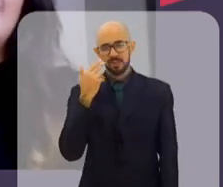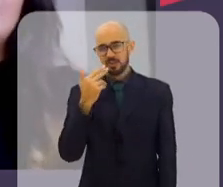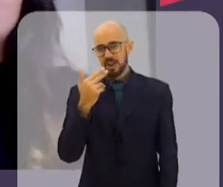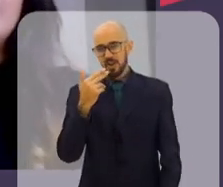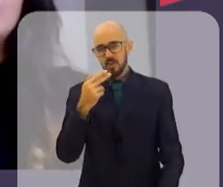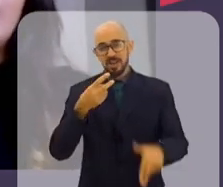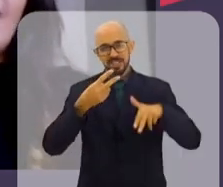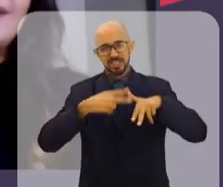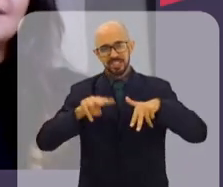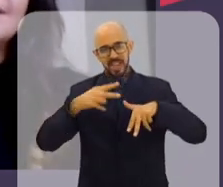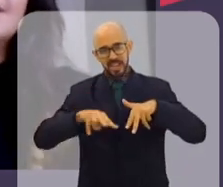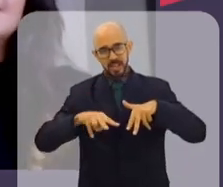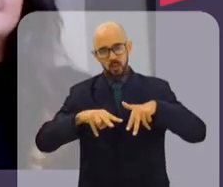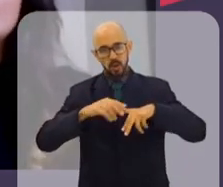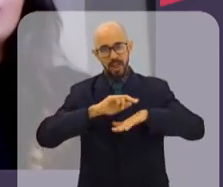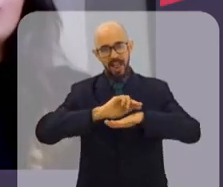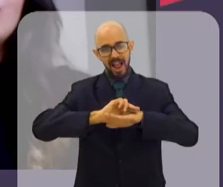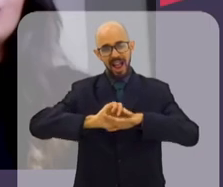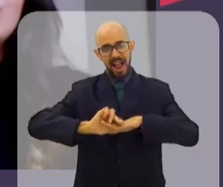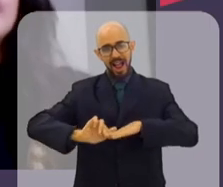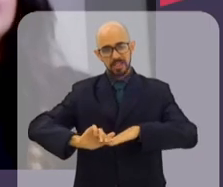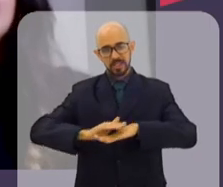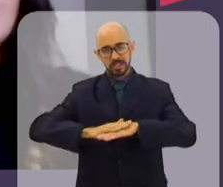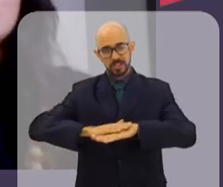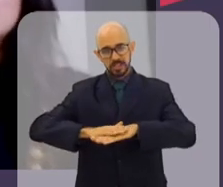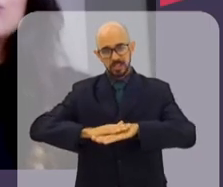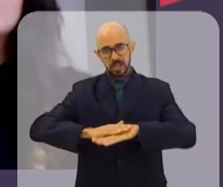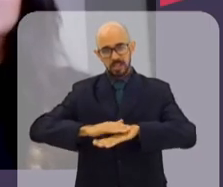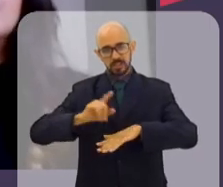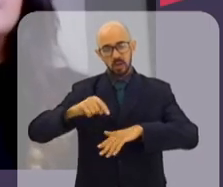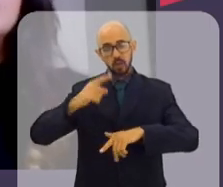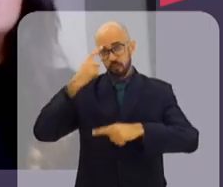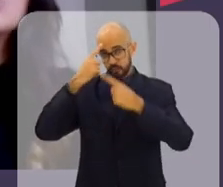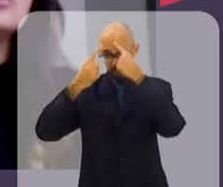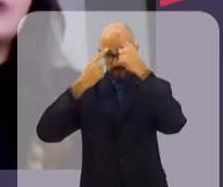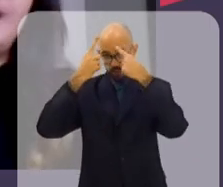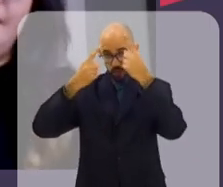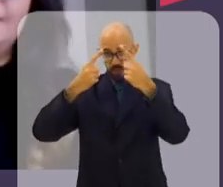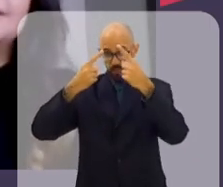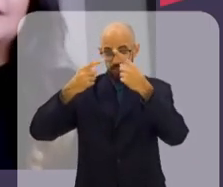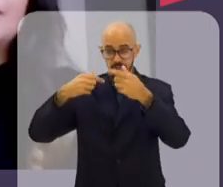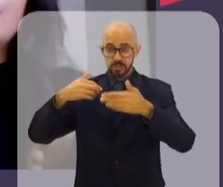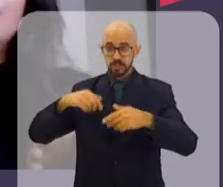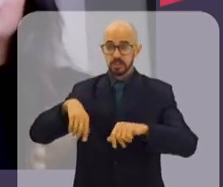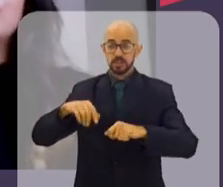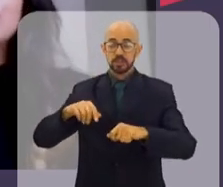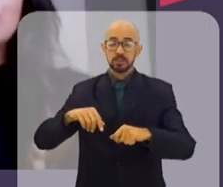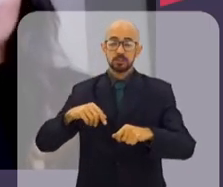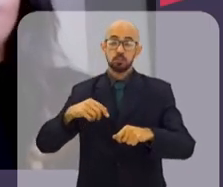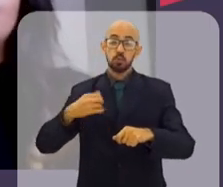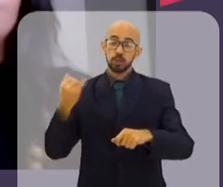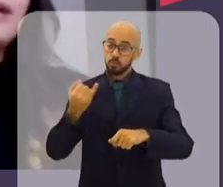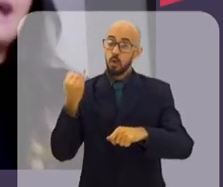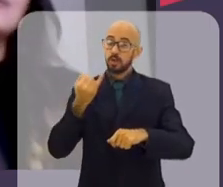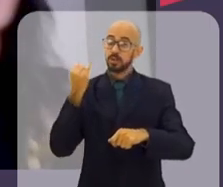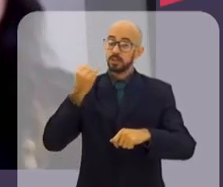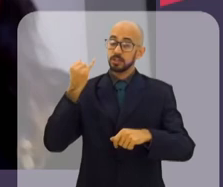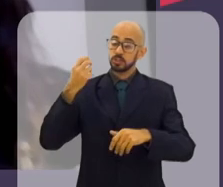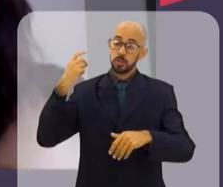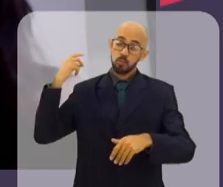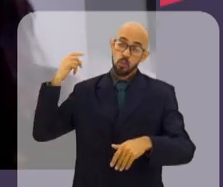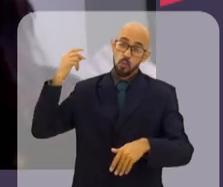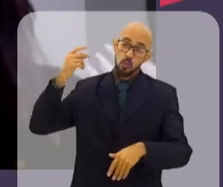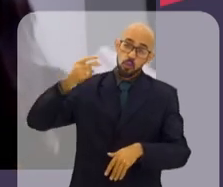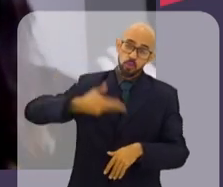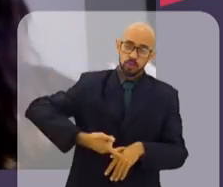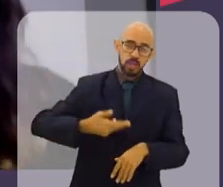né? Gênero e raça são invenções que há muitos anos vêm sendo muito caras para os nossos corpos de mulheres, para os